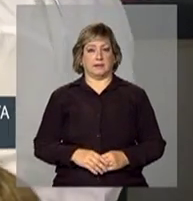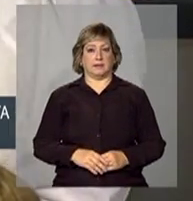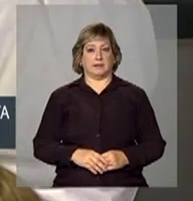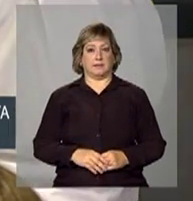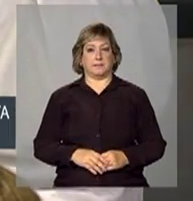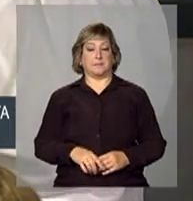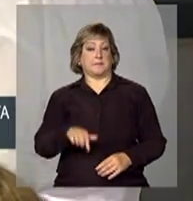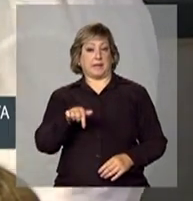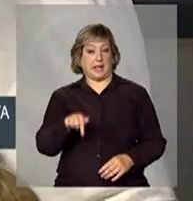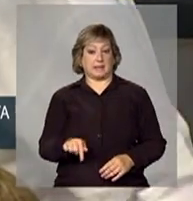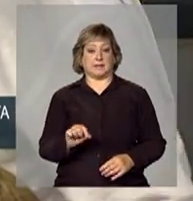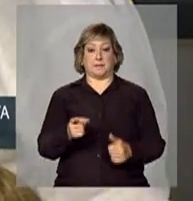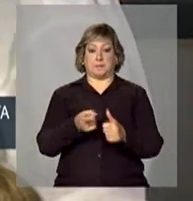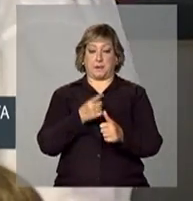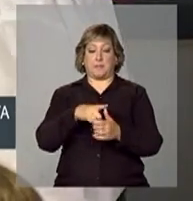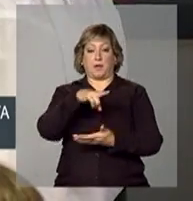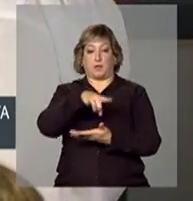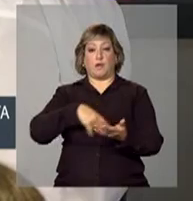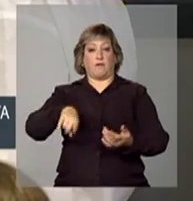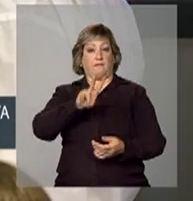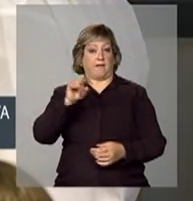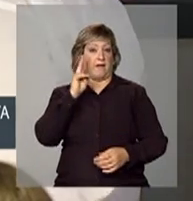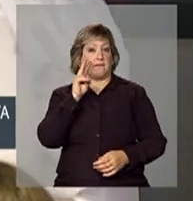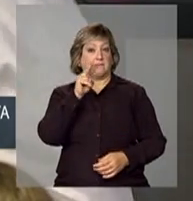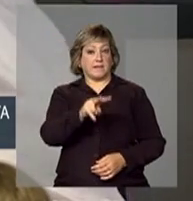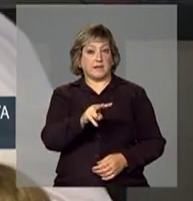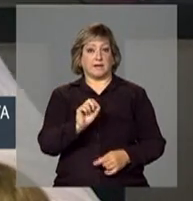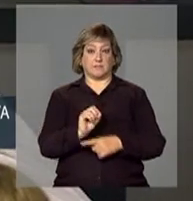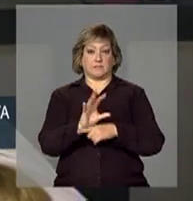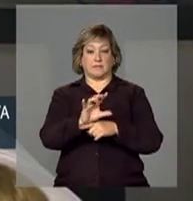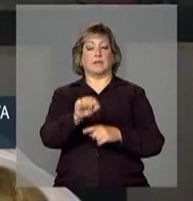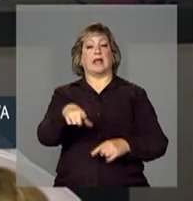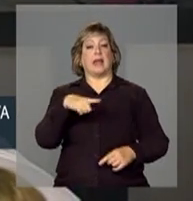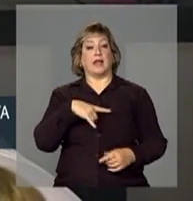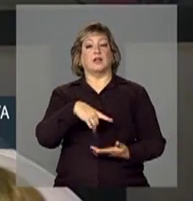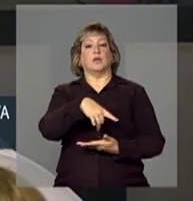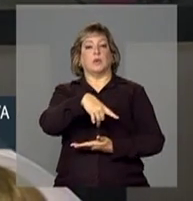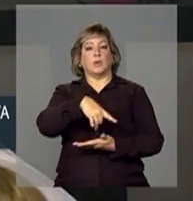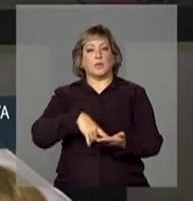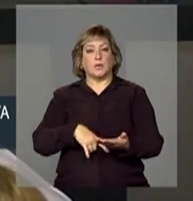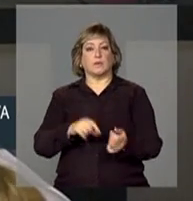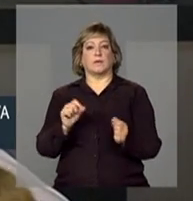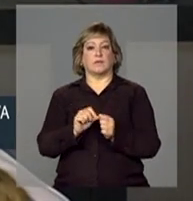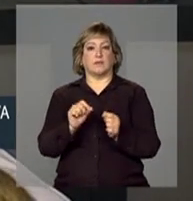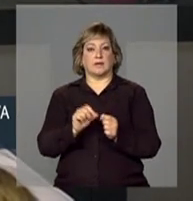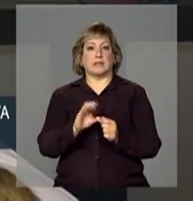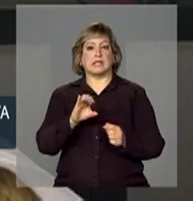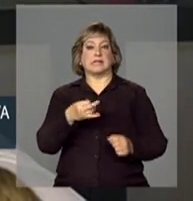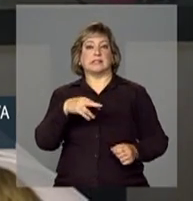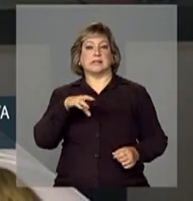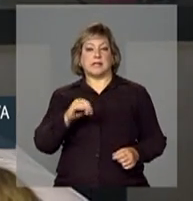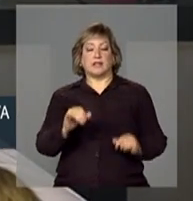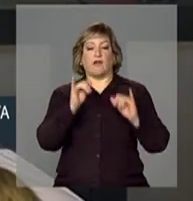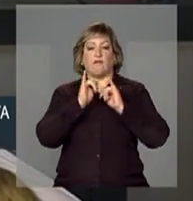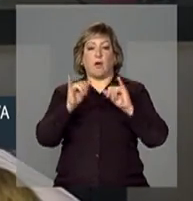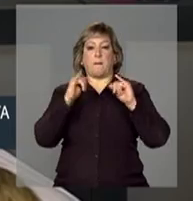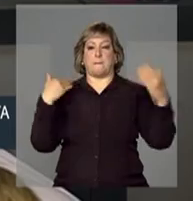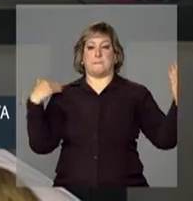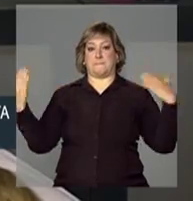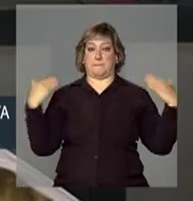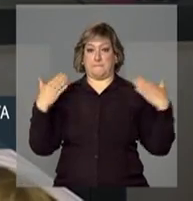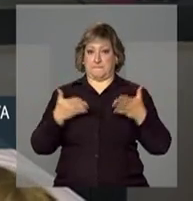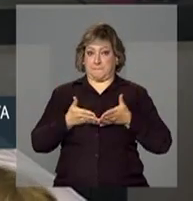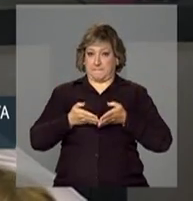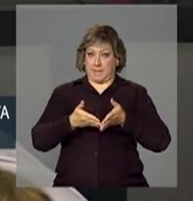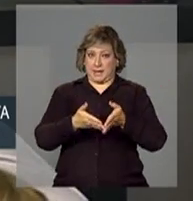Esse primeiro documento que vocês vão ver é um documento produzido pelo Centro de Informações da Marinha